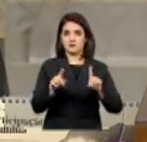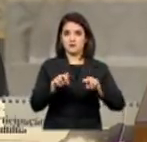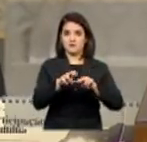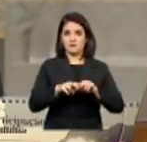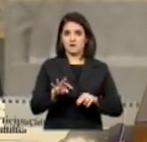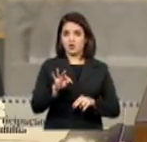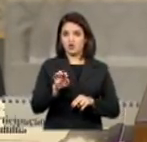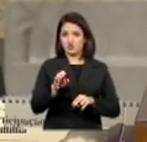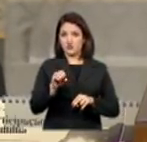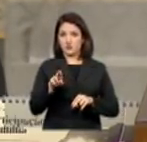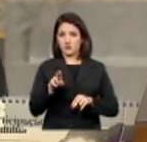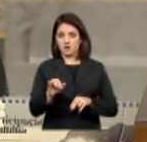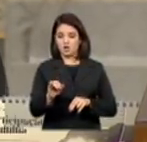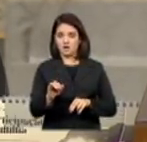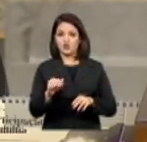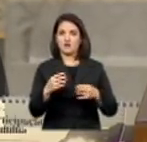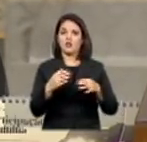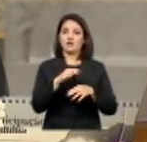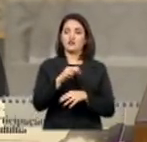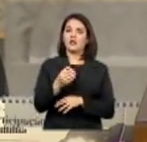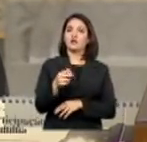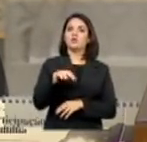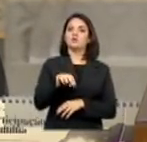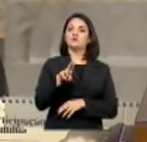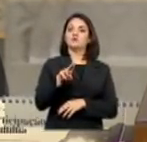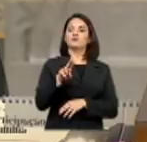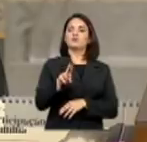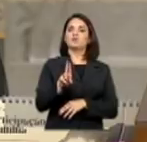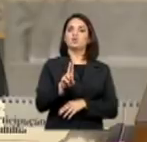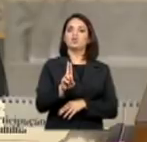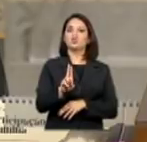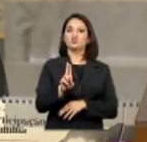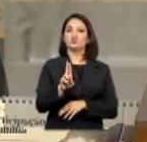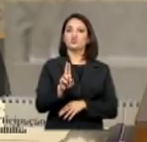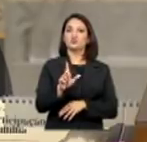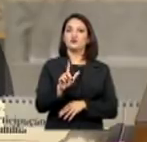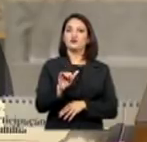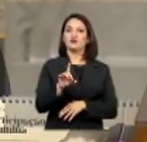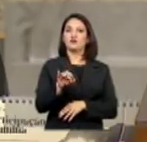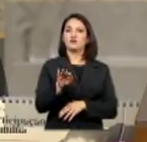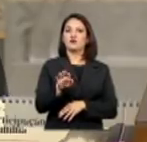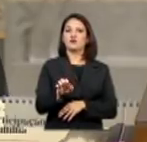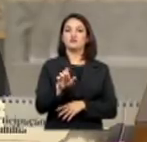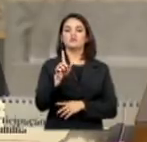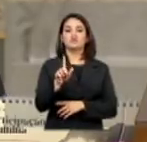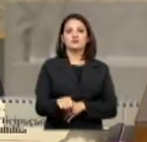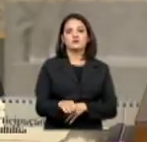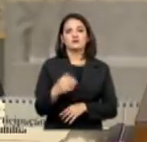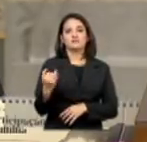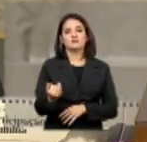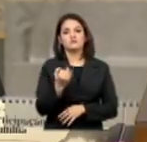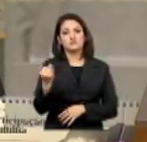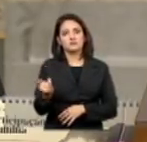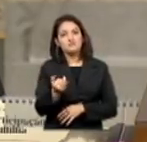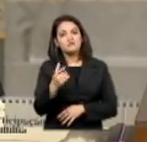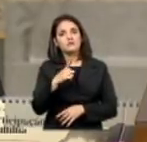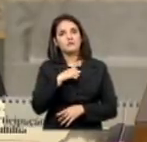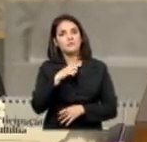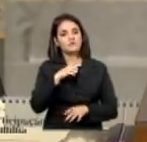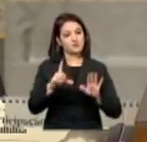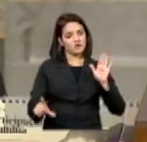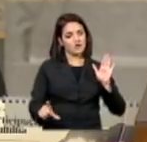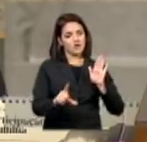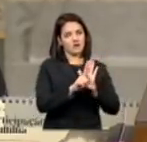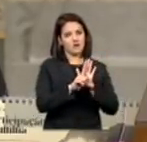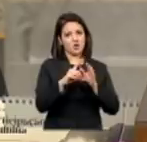no país o prejuízo é o segundo requisito essencial para que se reconheça uma unidade é o que prevê o